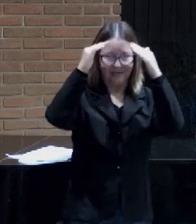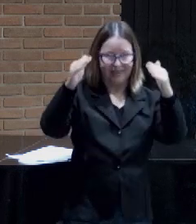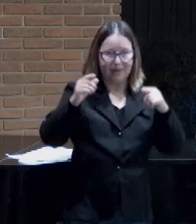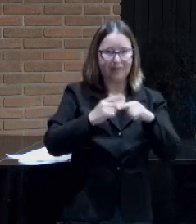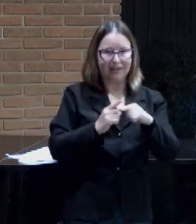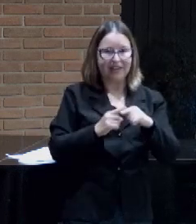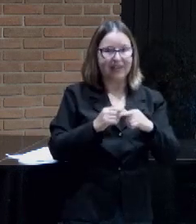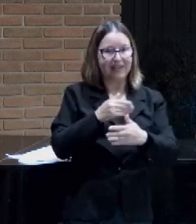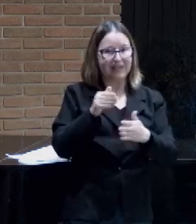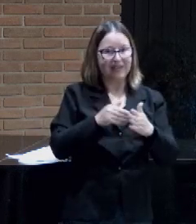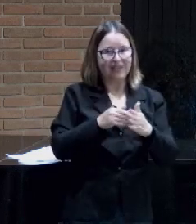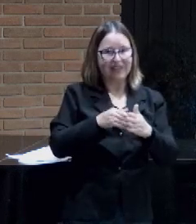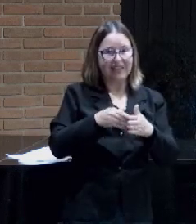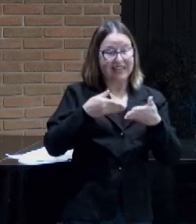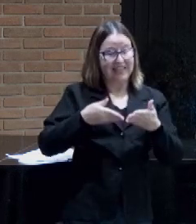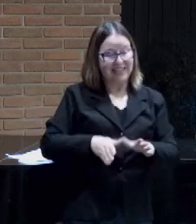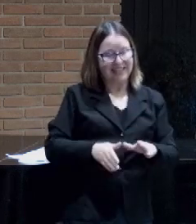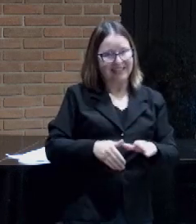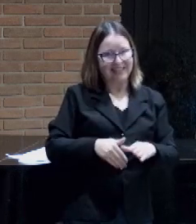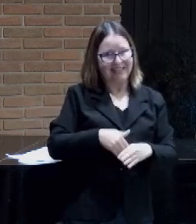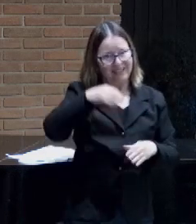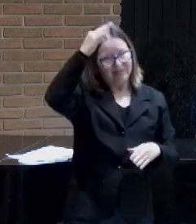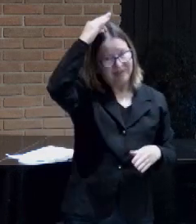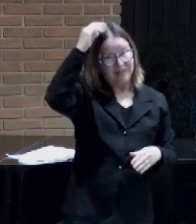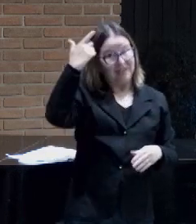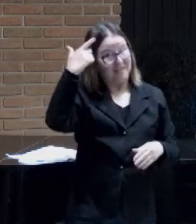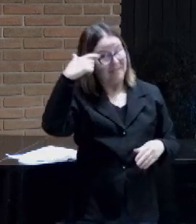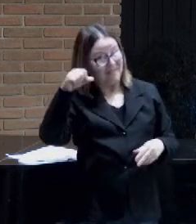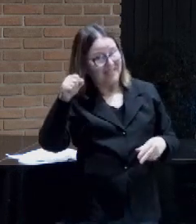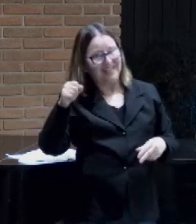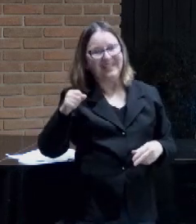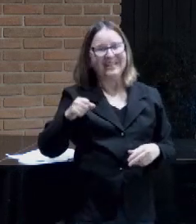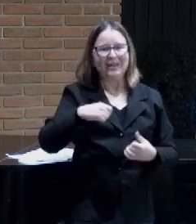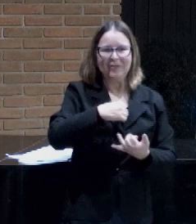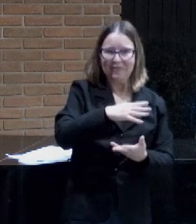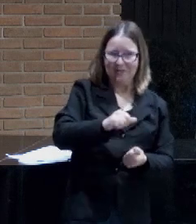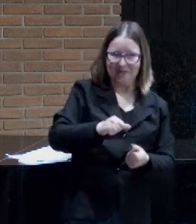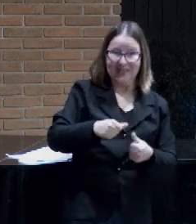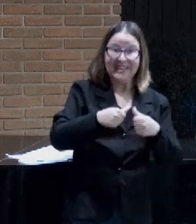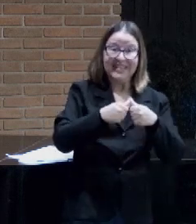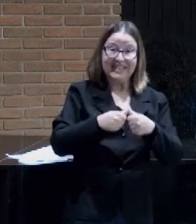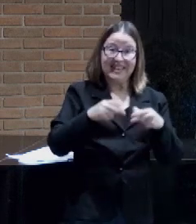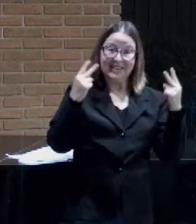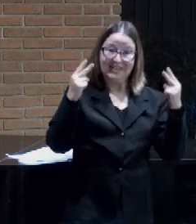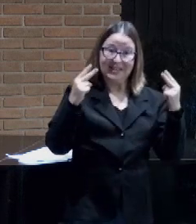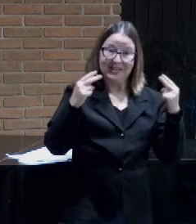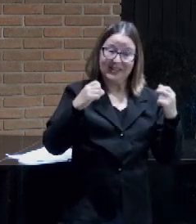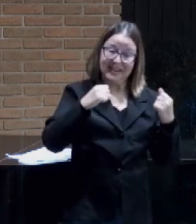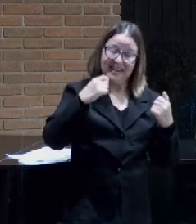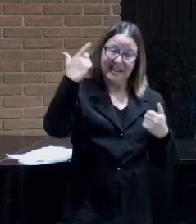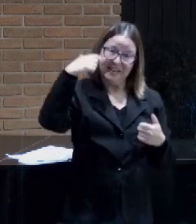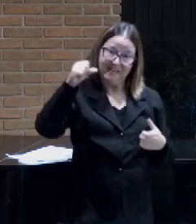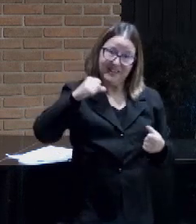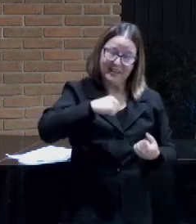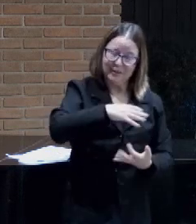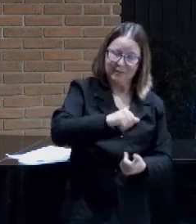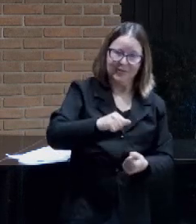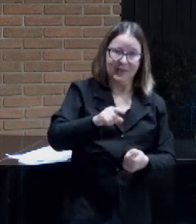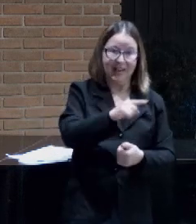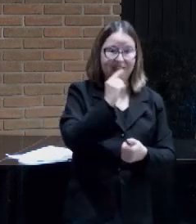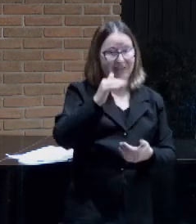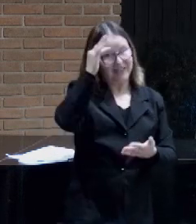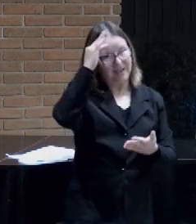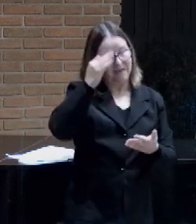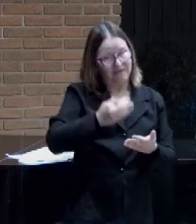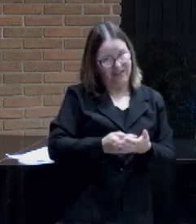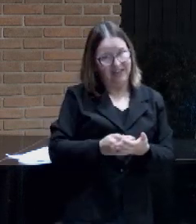de Deus vence o mundo. E esta é a vitória que vence o mundo, a nossa fé. Quem é o que vence o mundo, senão aquele que crê que